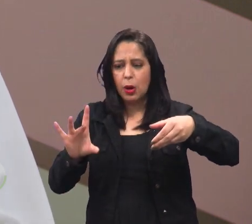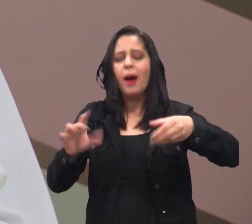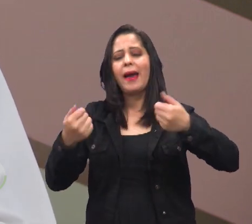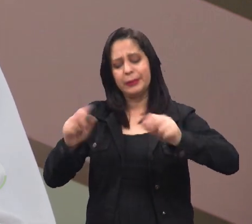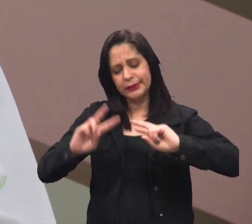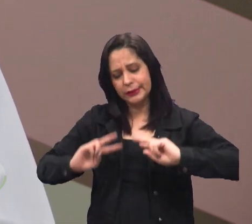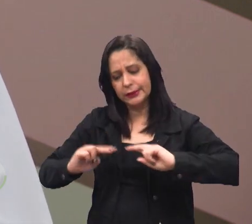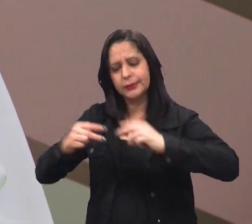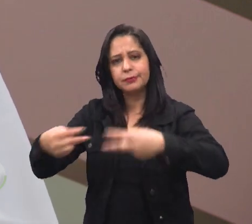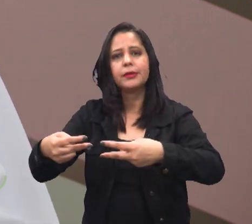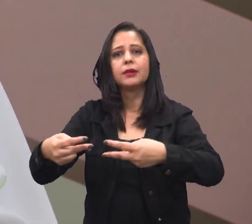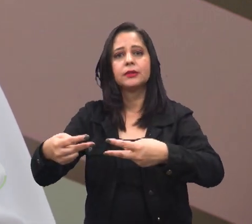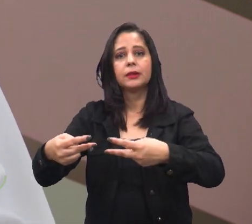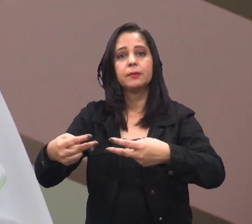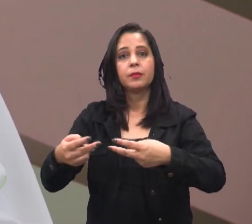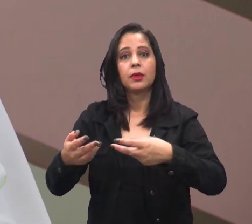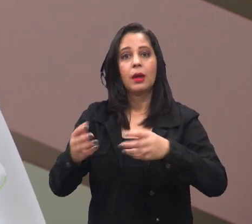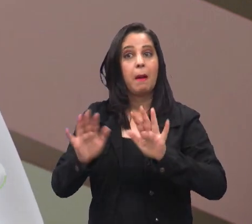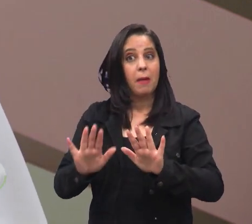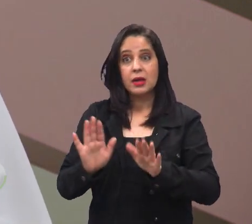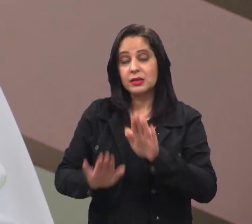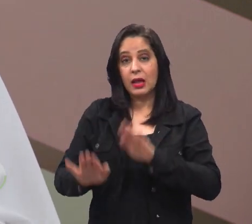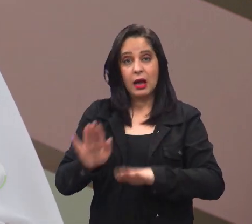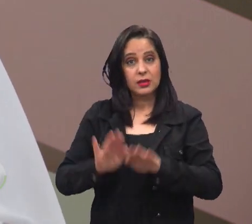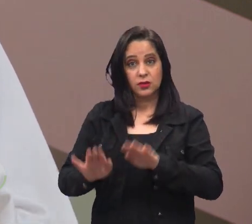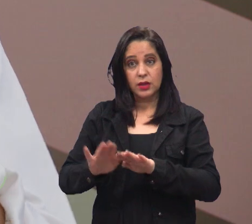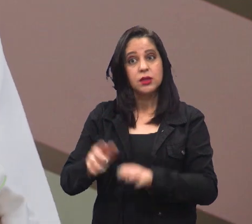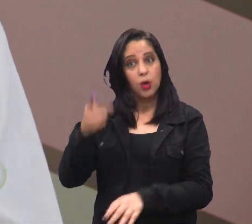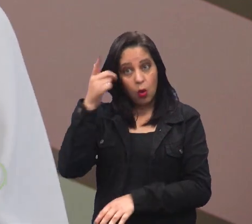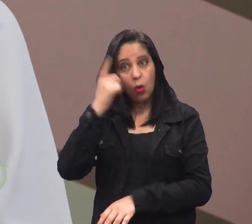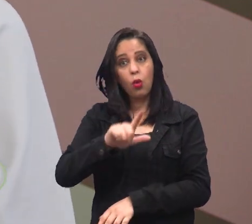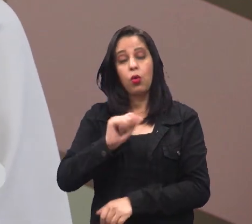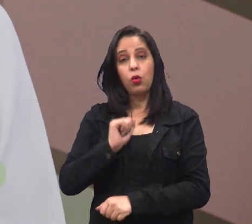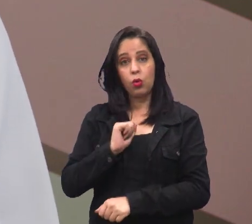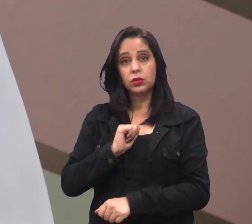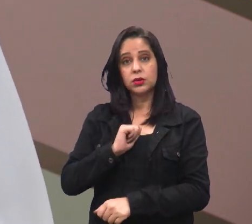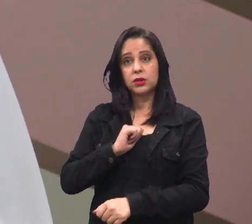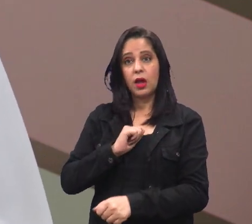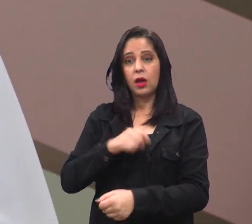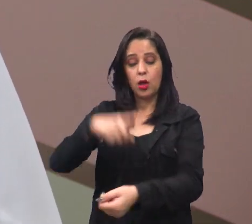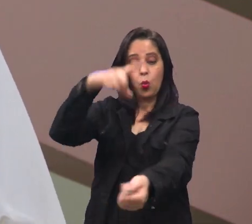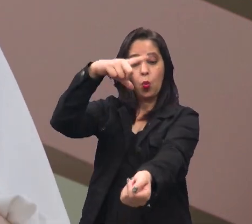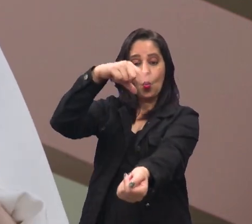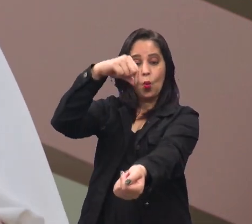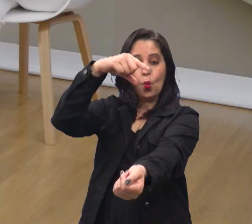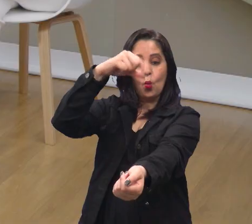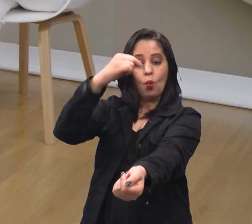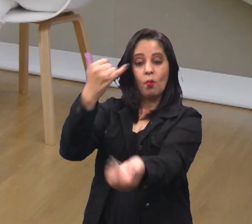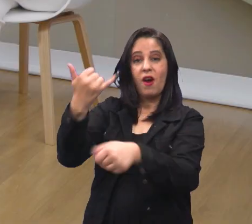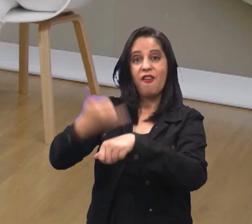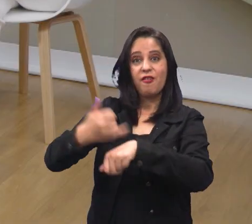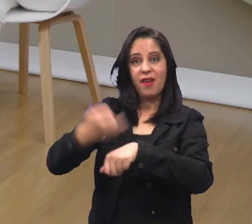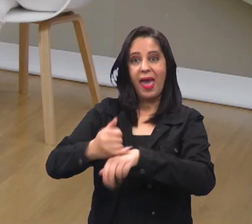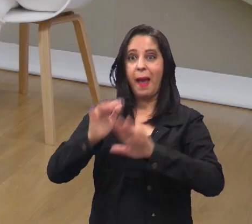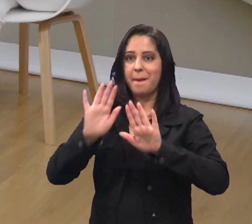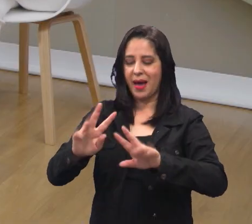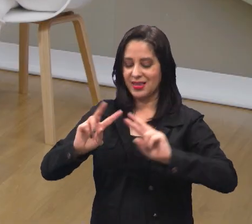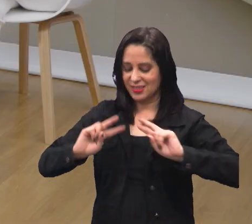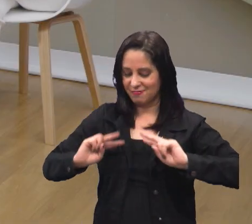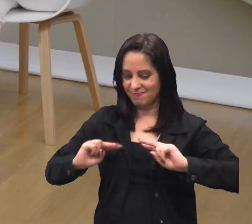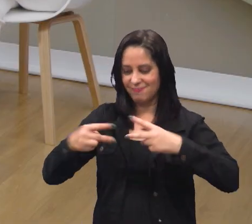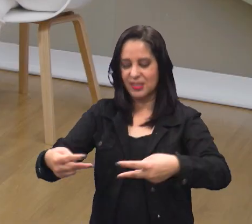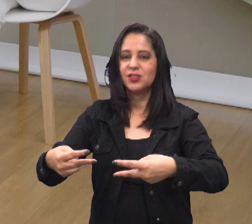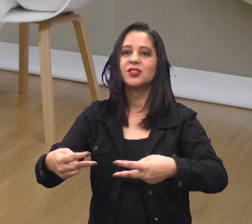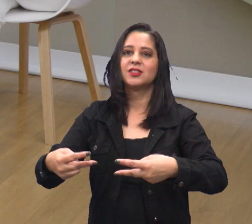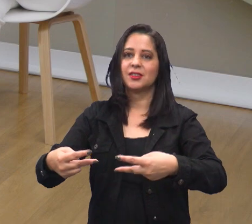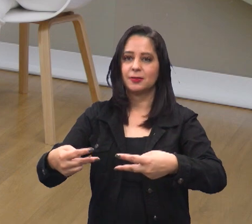você consegue, por exemplo, tratar uma anemia por deficiência de ferro com infusão de ferro. Mas a transfusão, eu